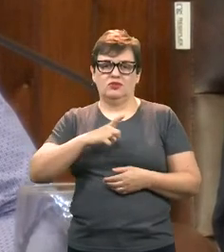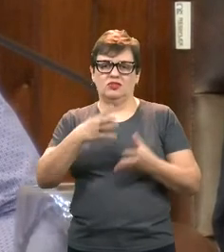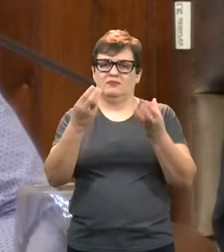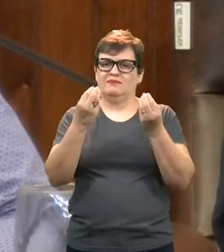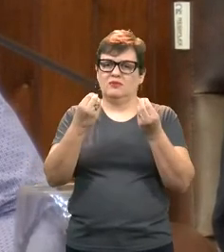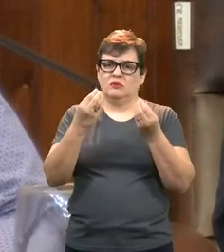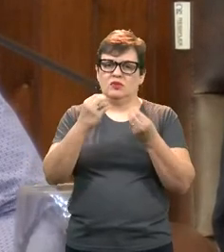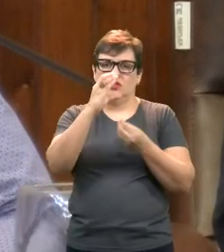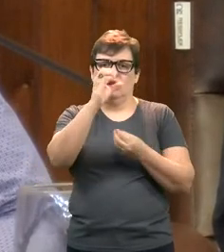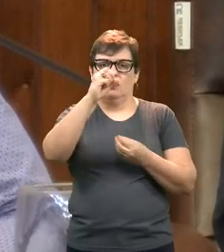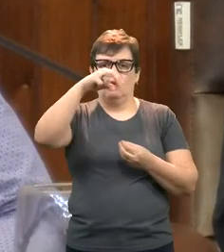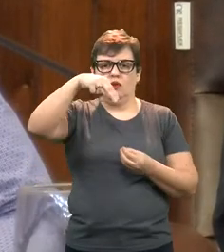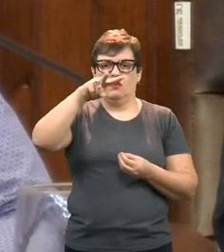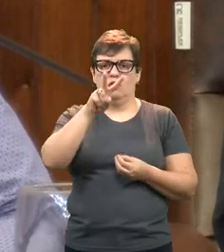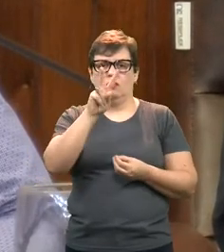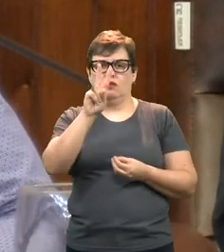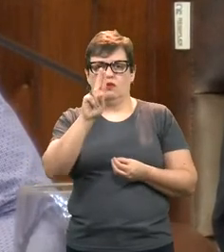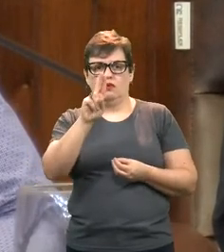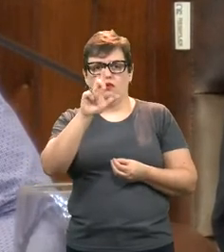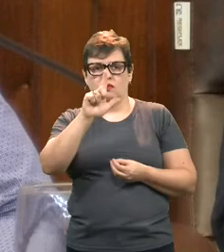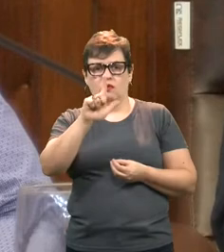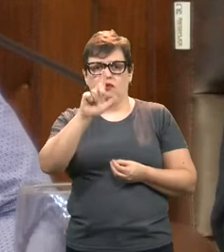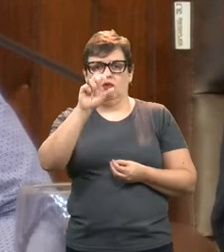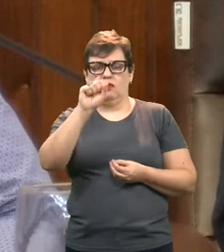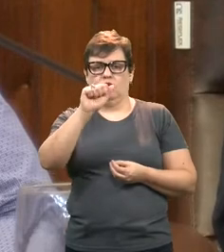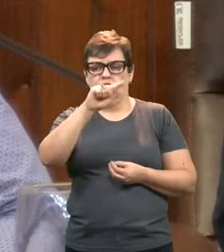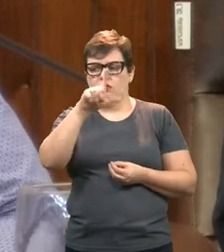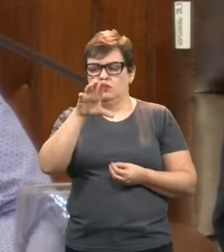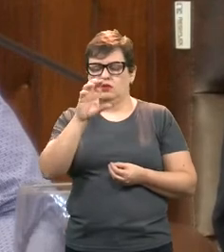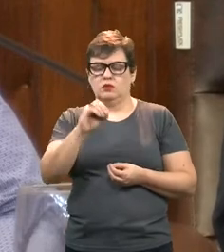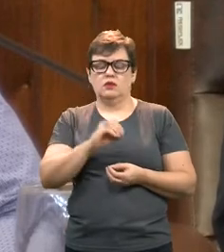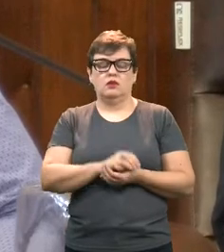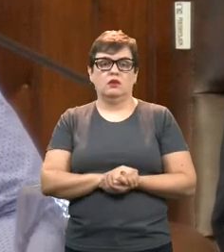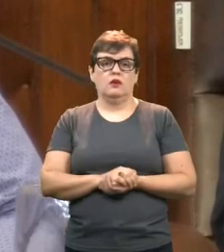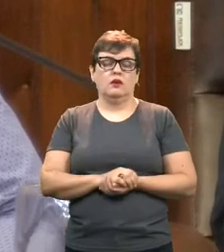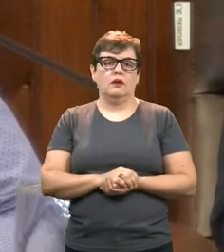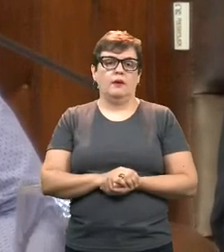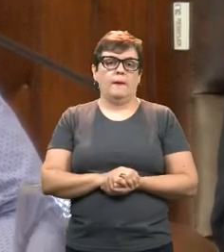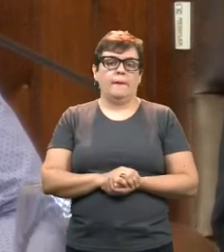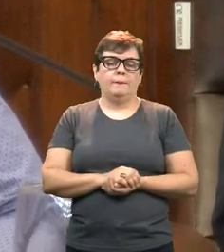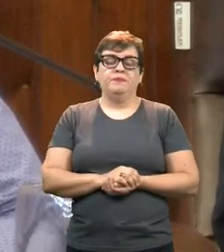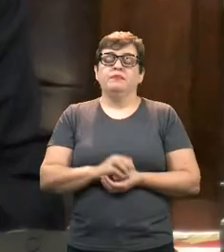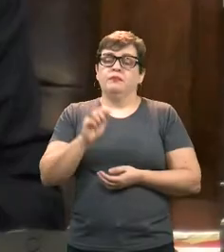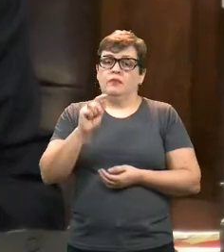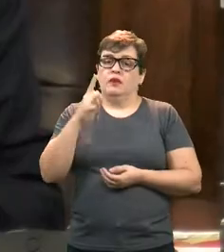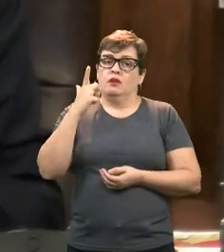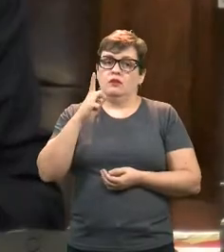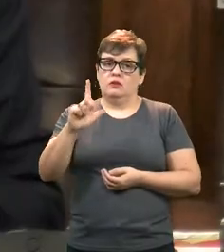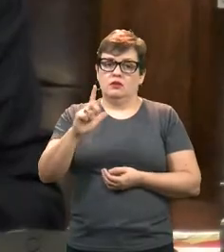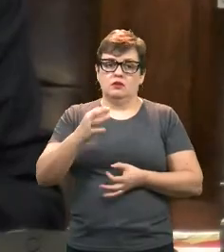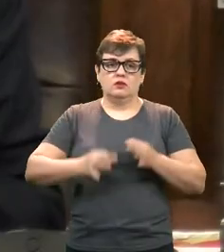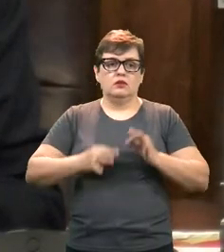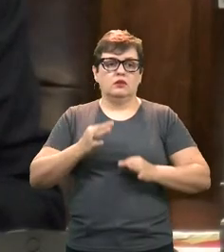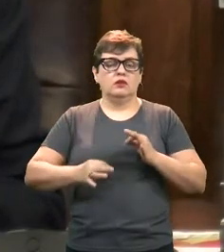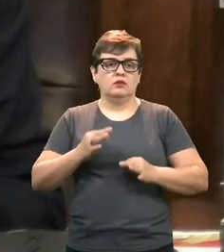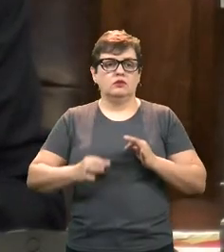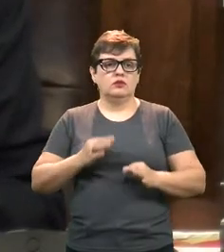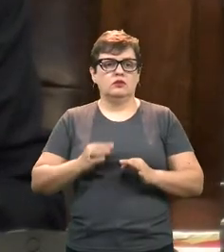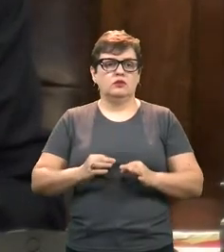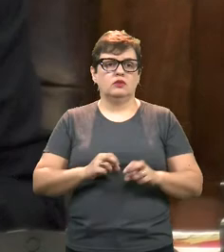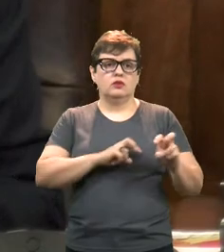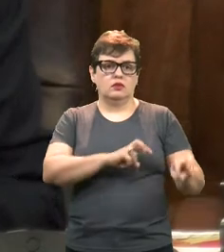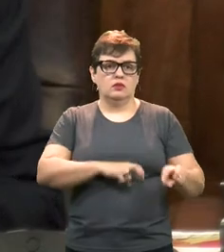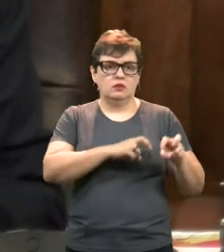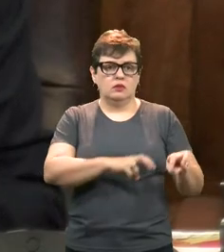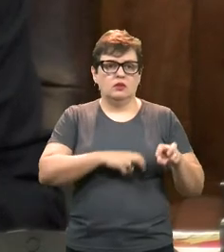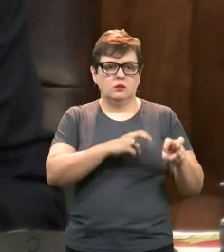convulsões, assim como Cláudia, Nayara conseguiu na justiça o direito de cultivar o remédio da filha